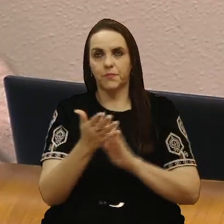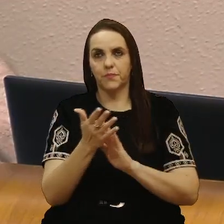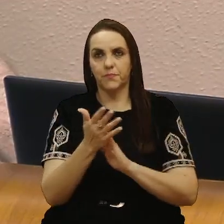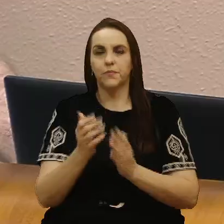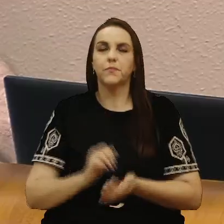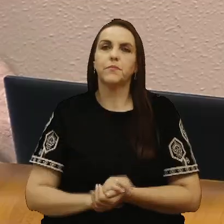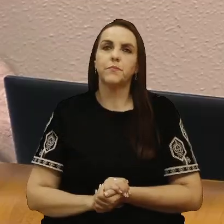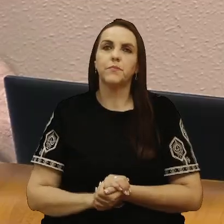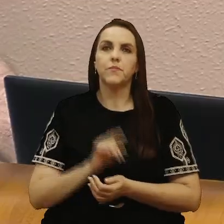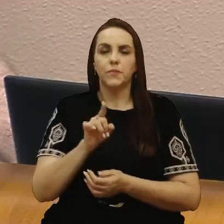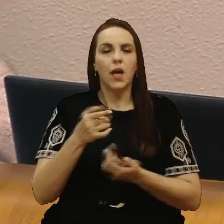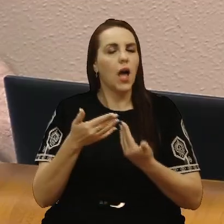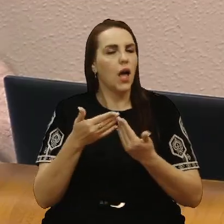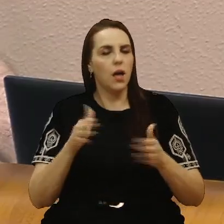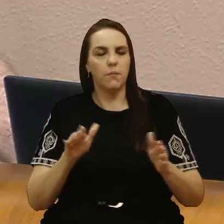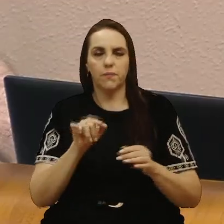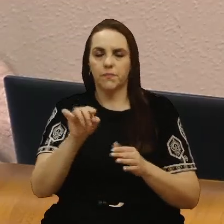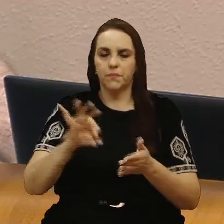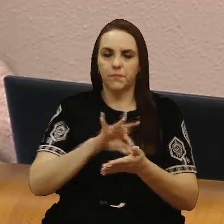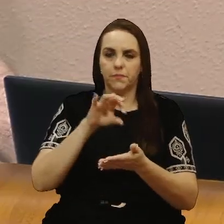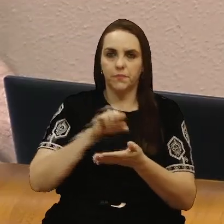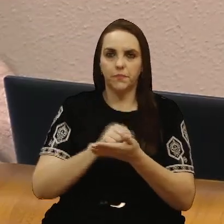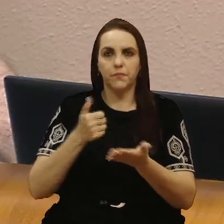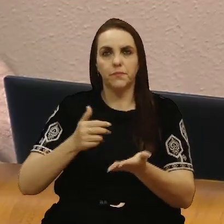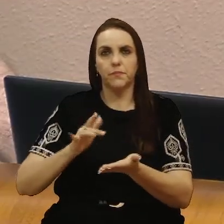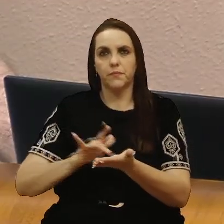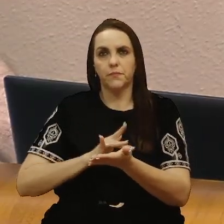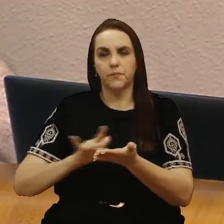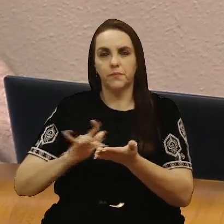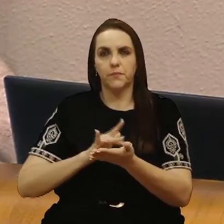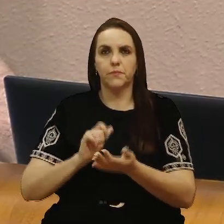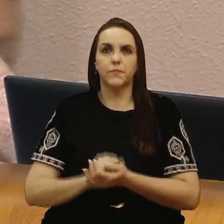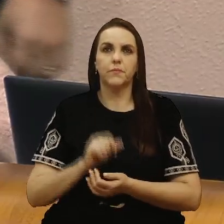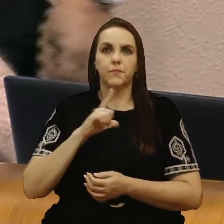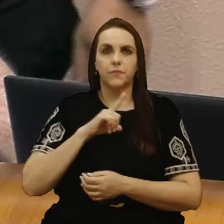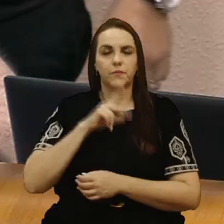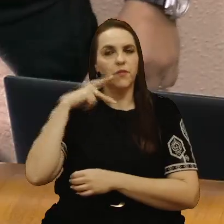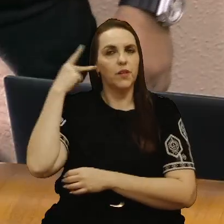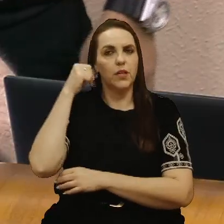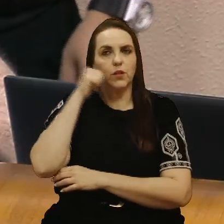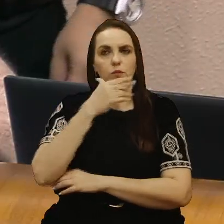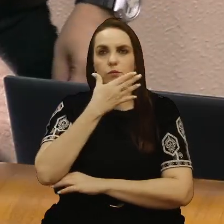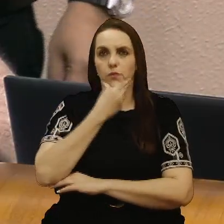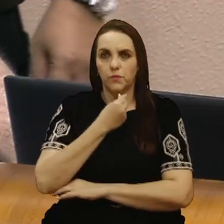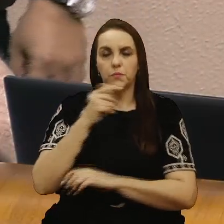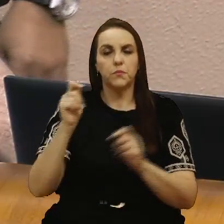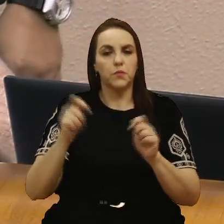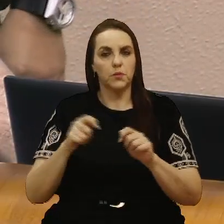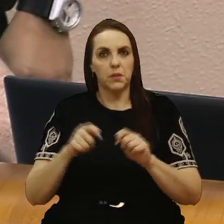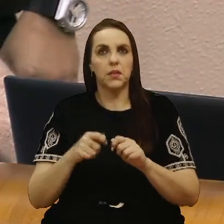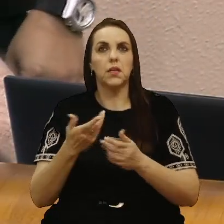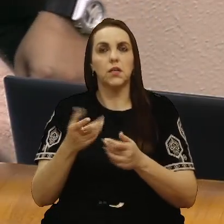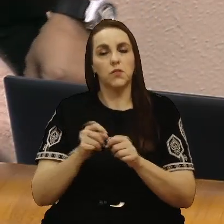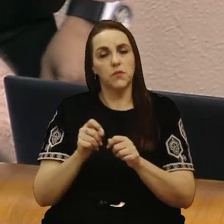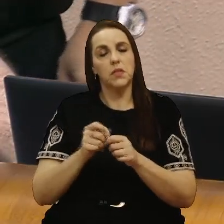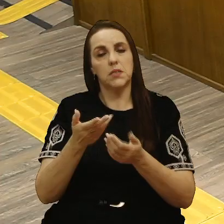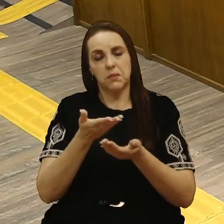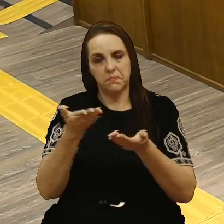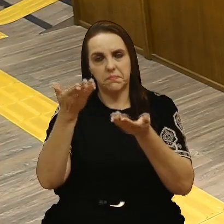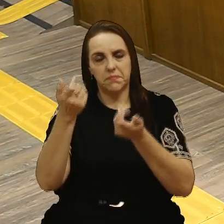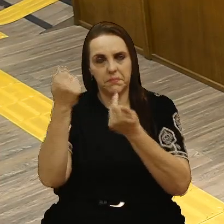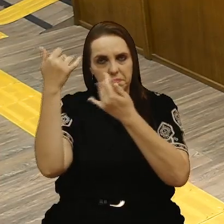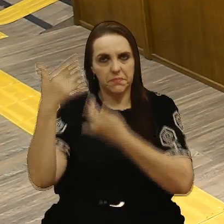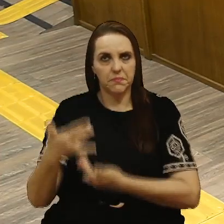congratulações. Estão abertas as inscrições por meio do dispositivo eletrônico para as vereadoras e vereadores que desejarem fazer o uso da palavra.